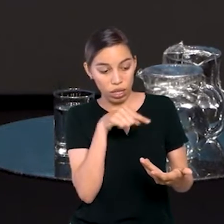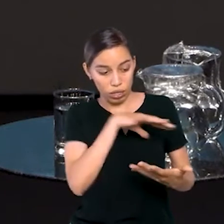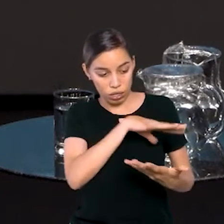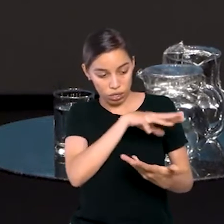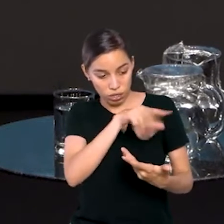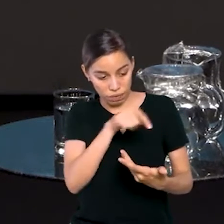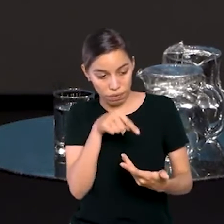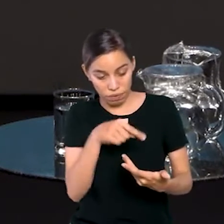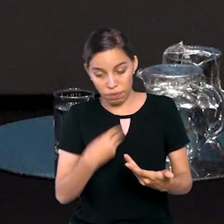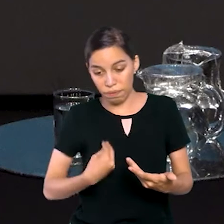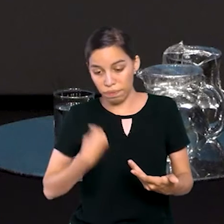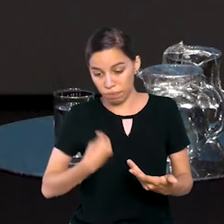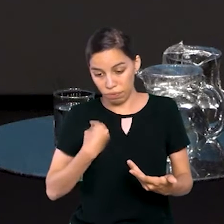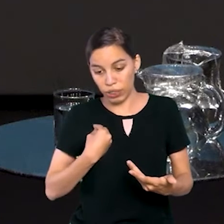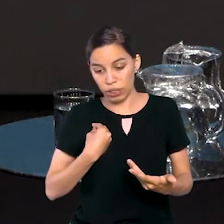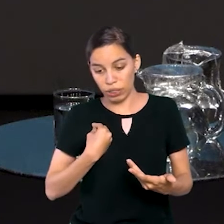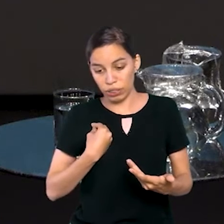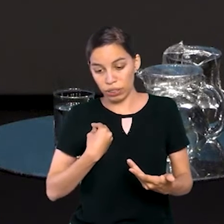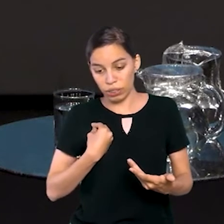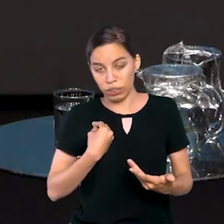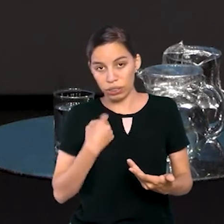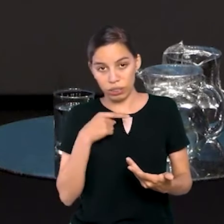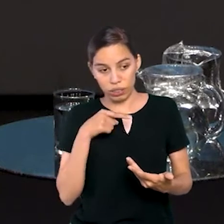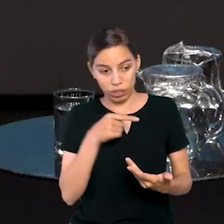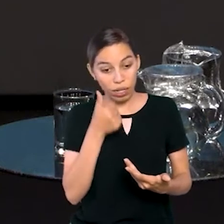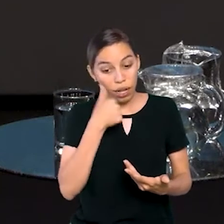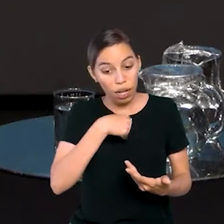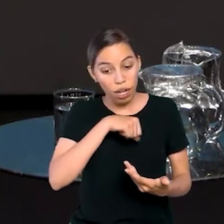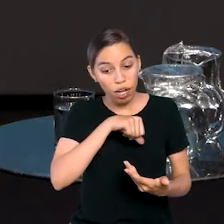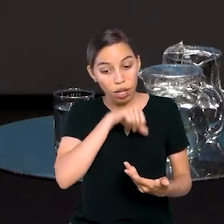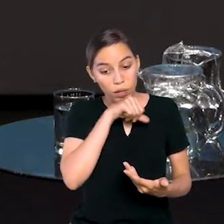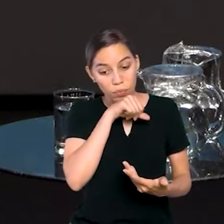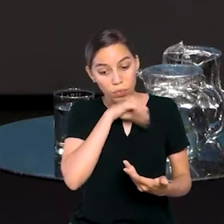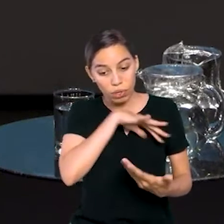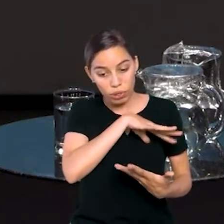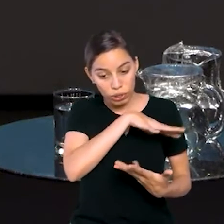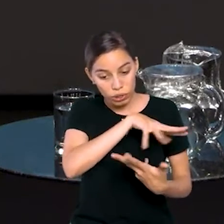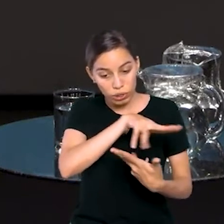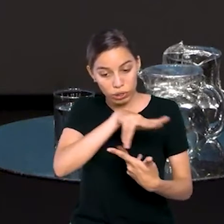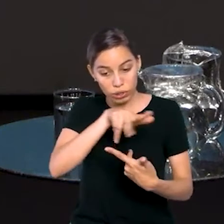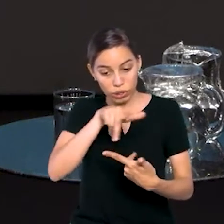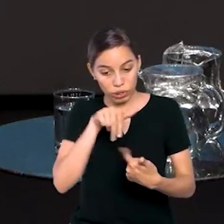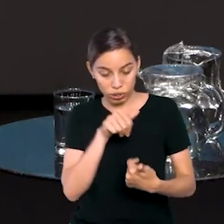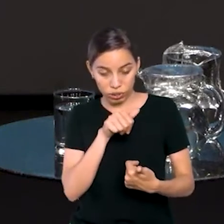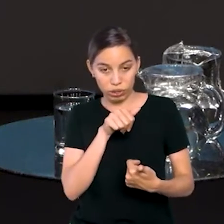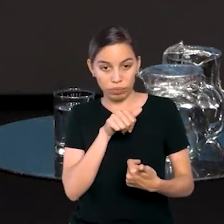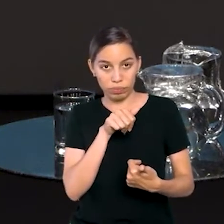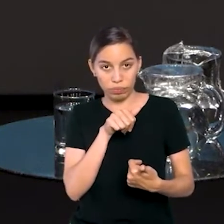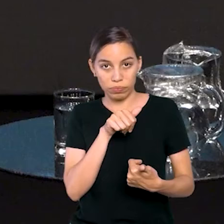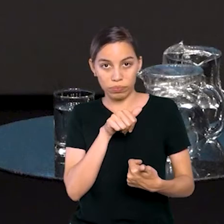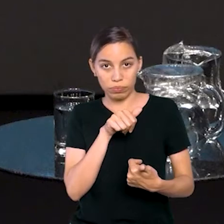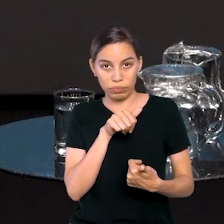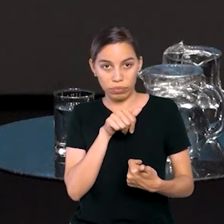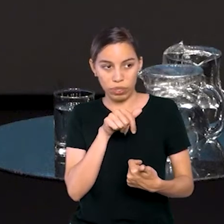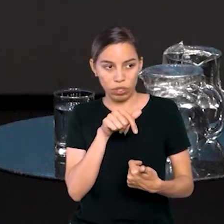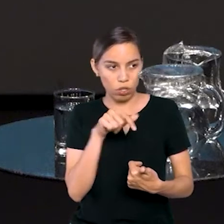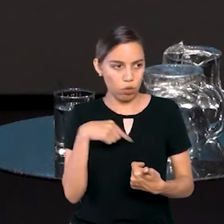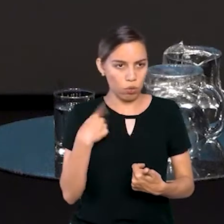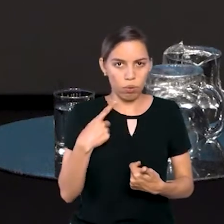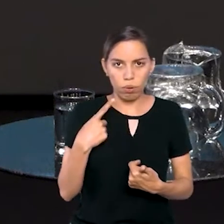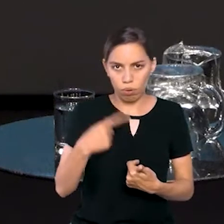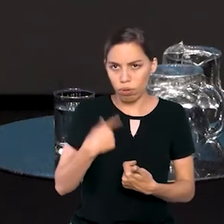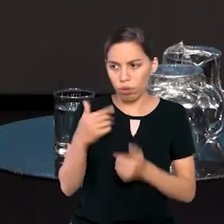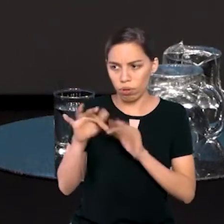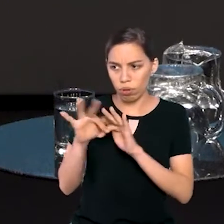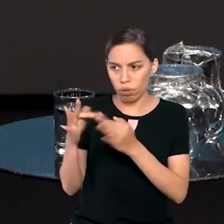A ideia de Mãe Terra, que a maioria das nossas famílias indígenas do norte ao